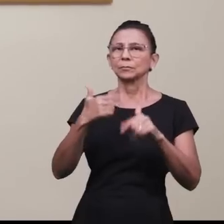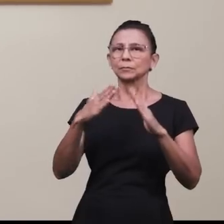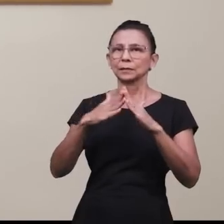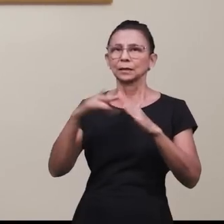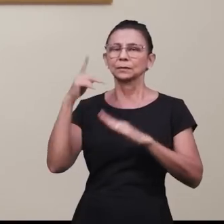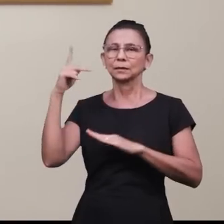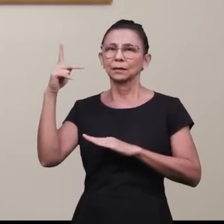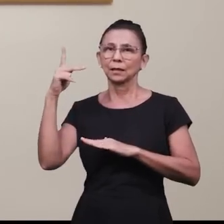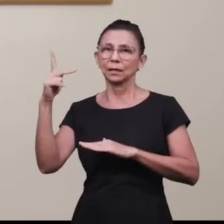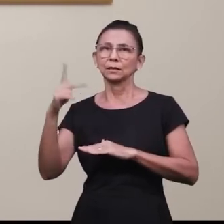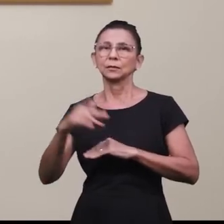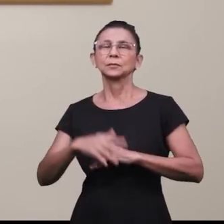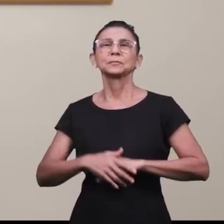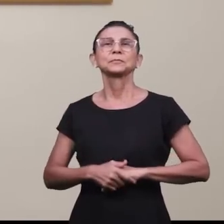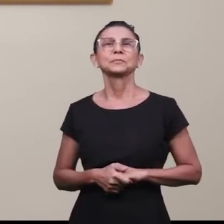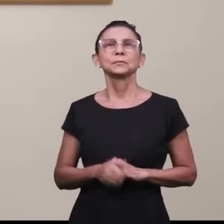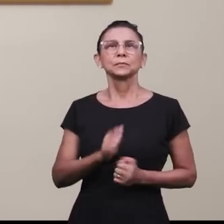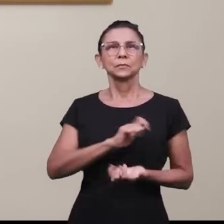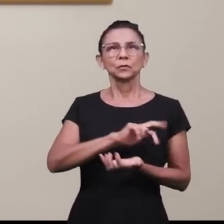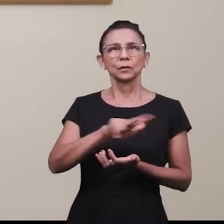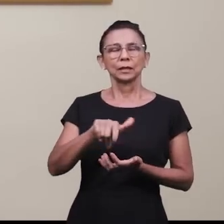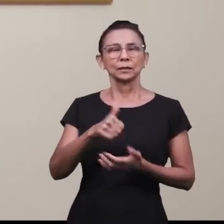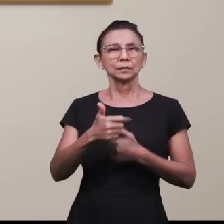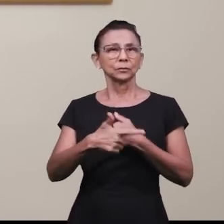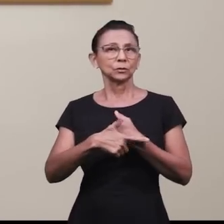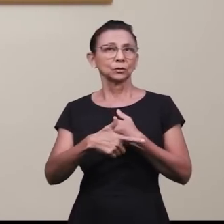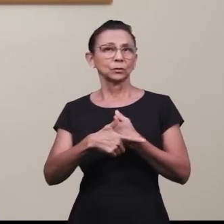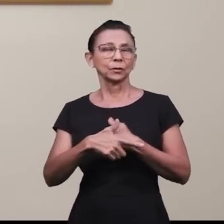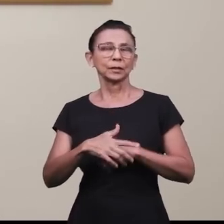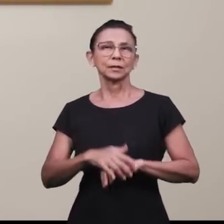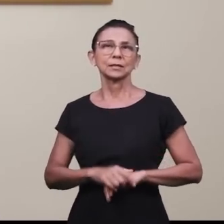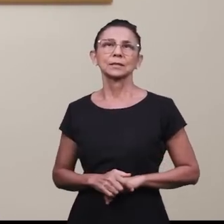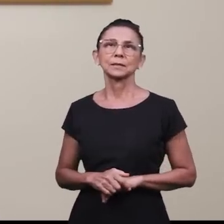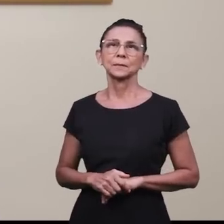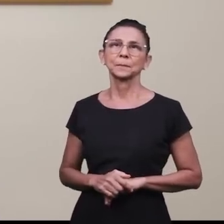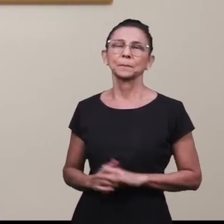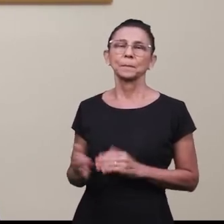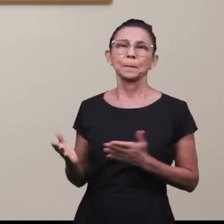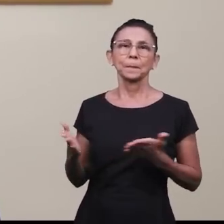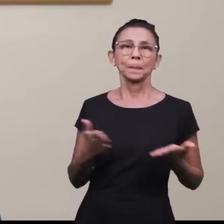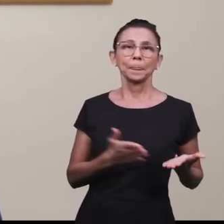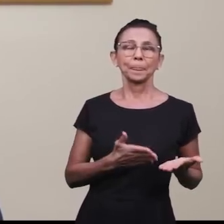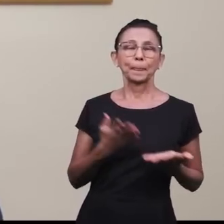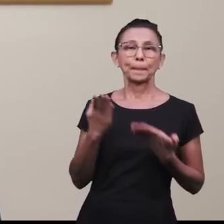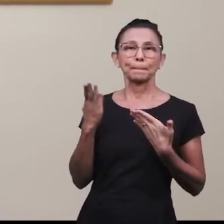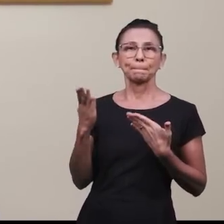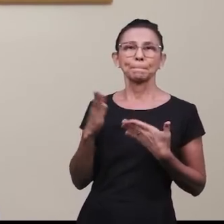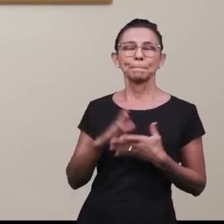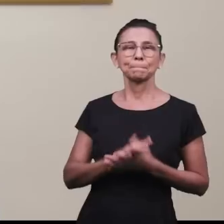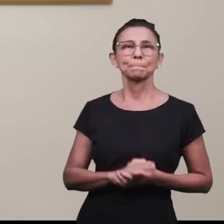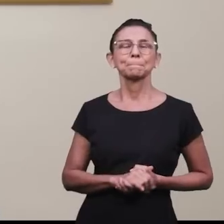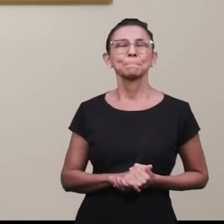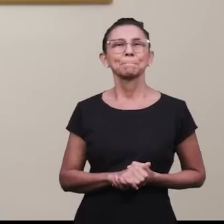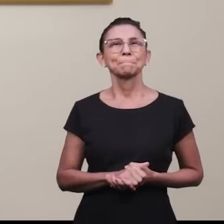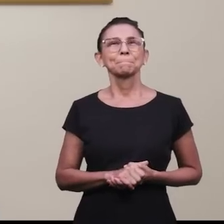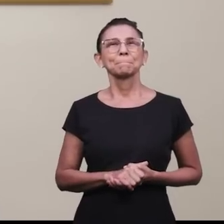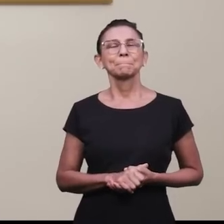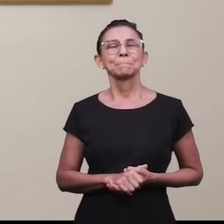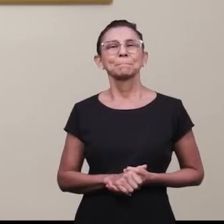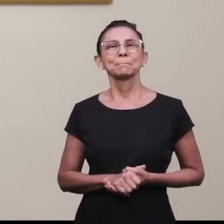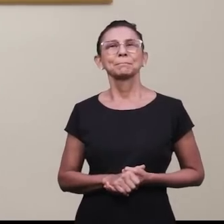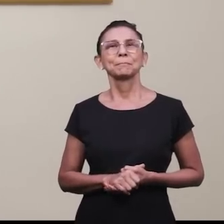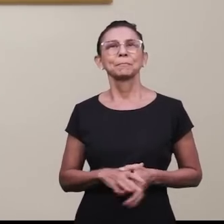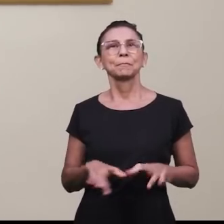E partimos agora para a Itália, onde o Senhor operou uma grande bênção em um evento que reuniu todos os pastores, diáconos,